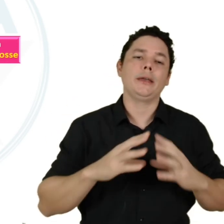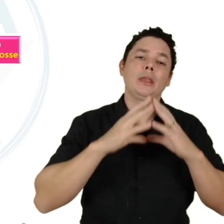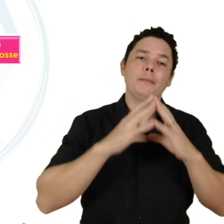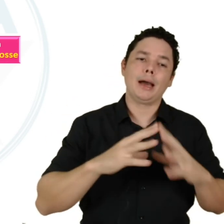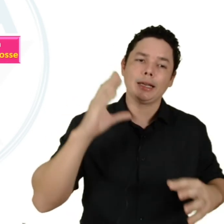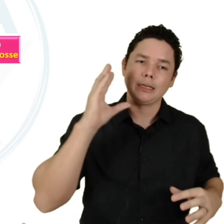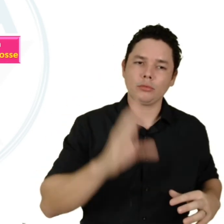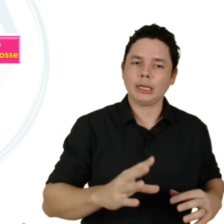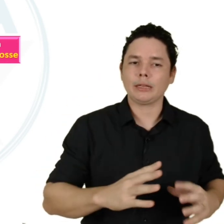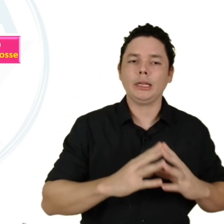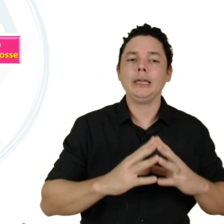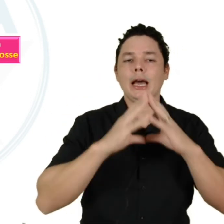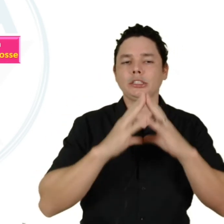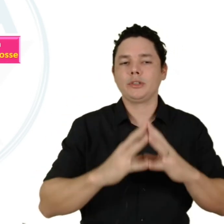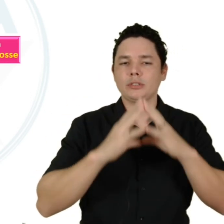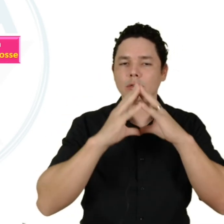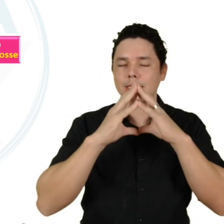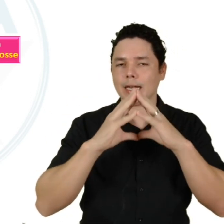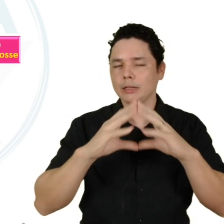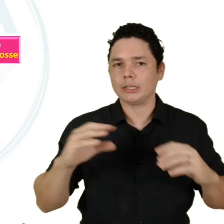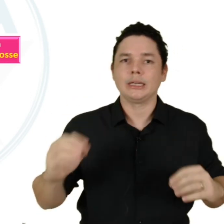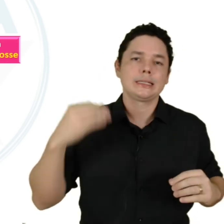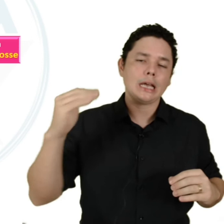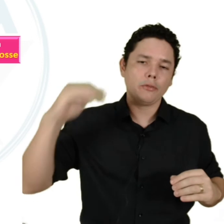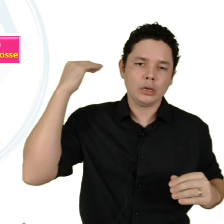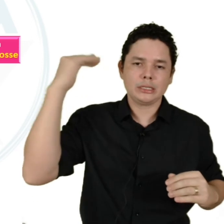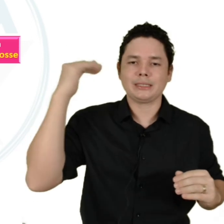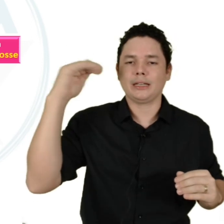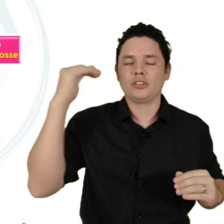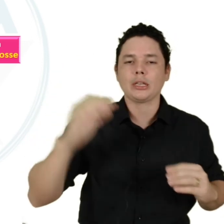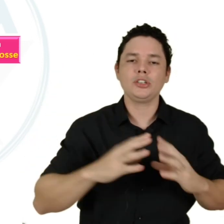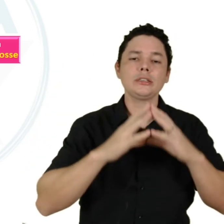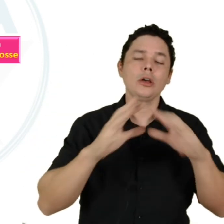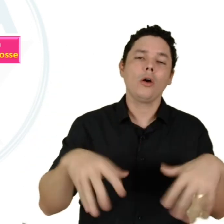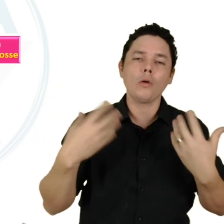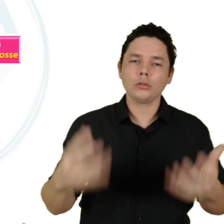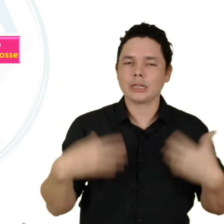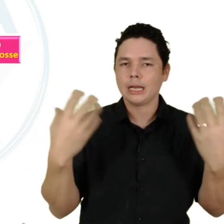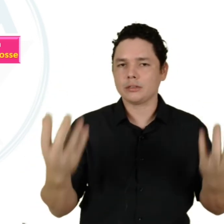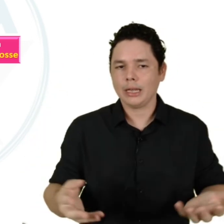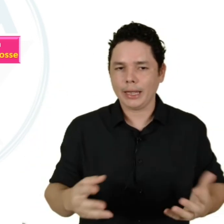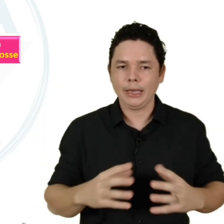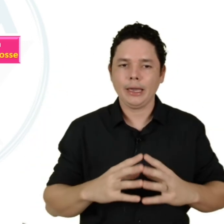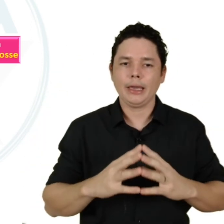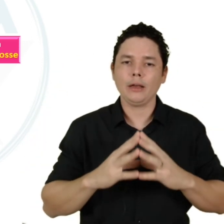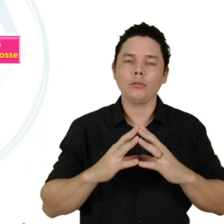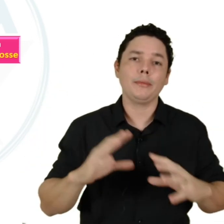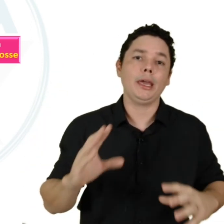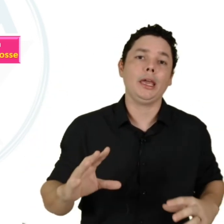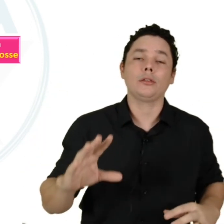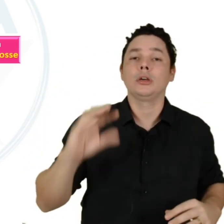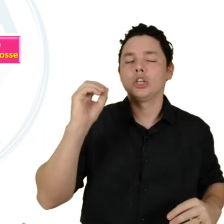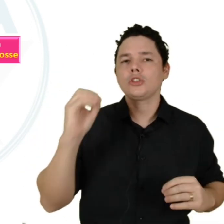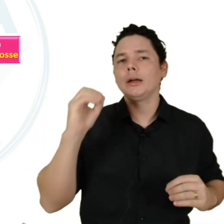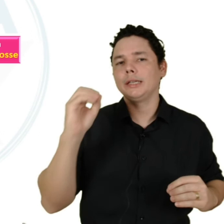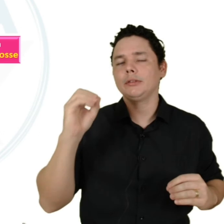daí, mas segundo o decreto-lei, a substituição será gratuita, salvo se passar de 30 dias ou outros casos em